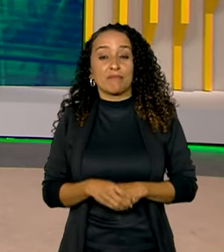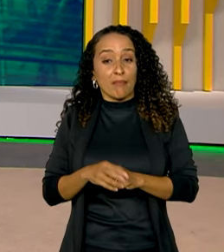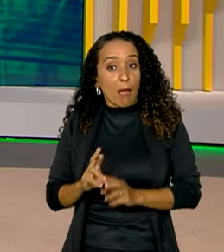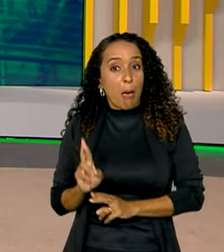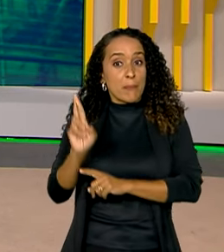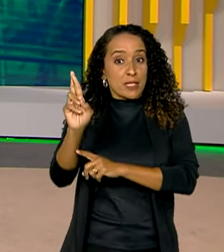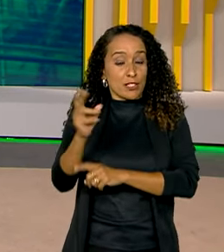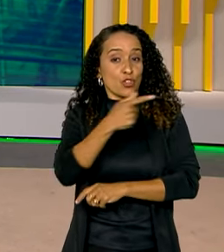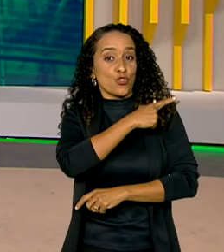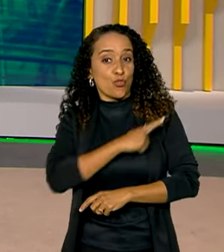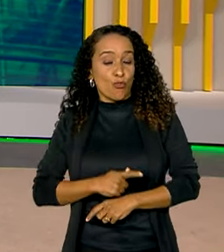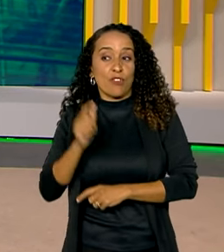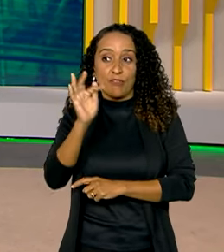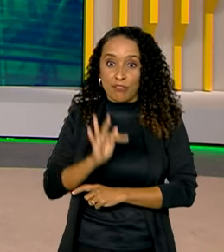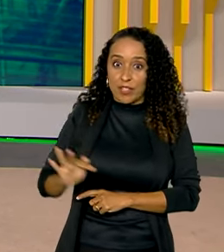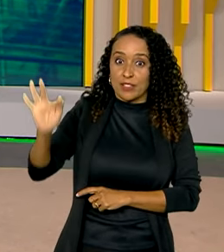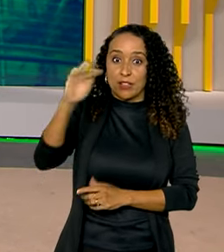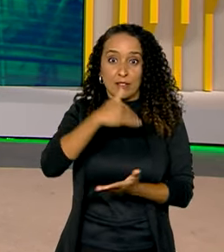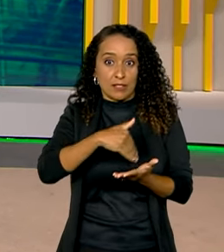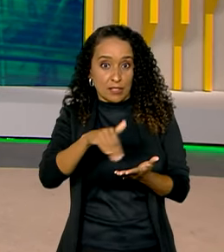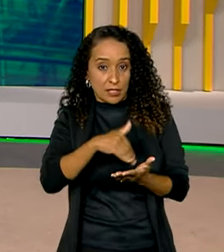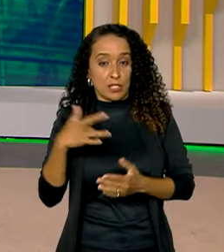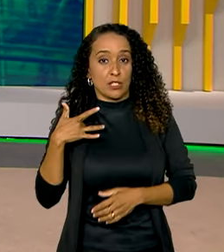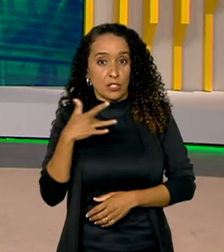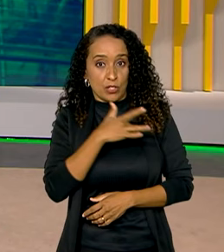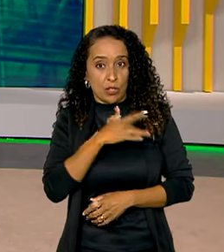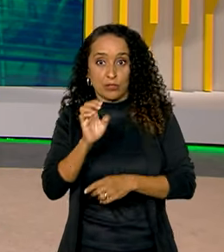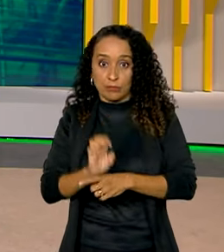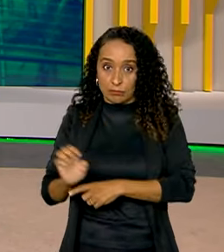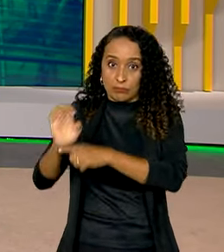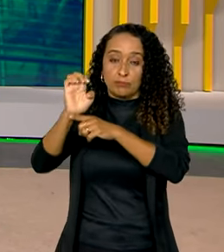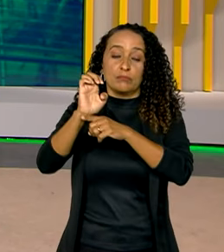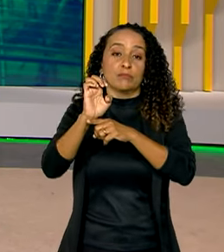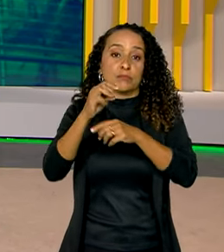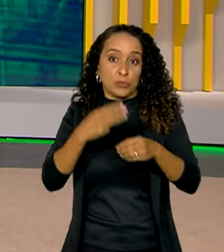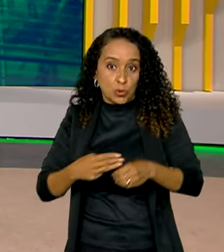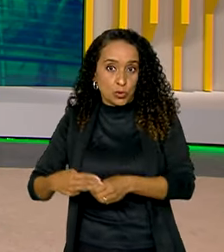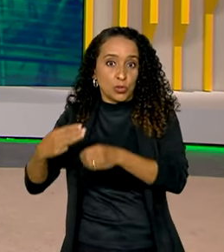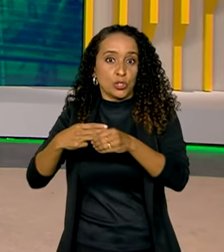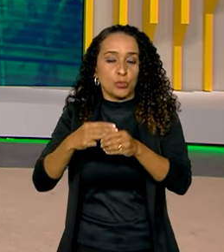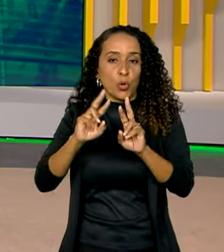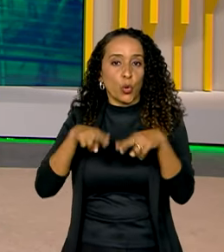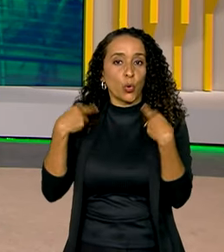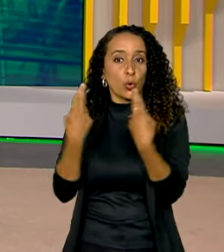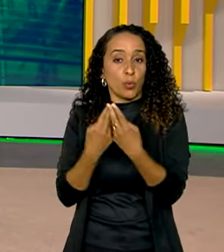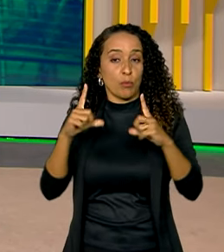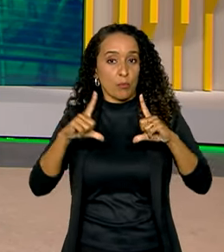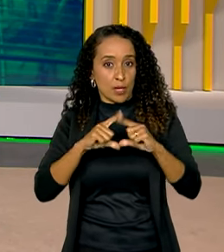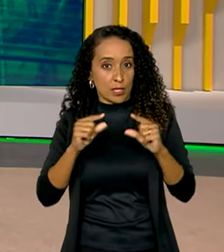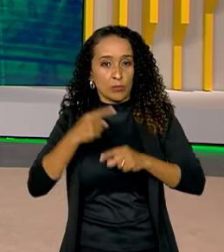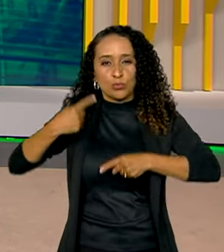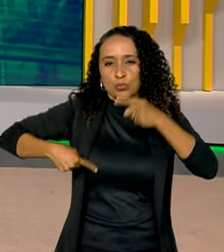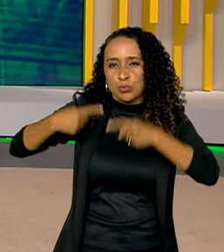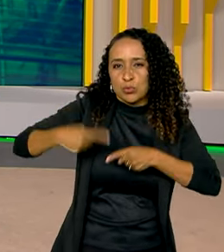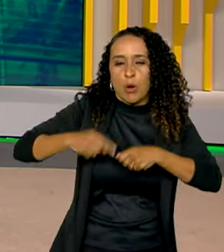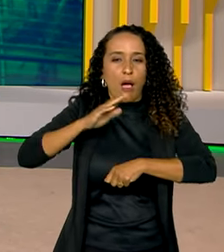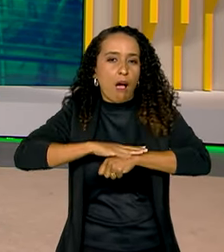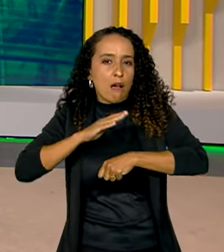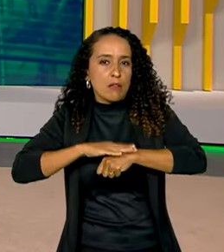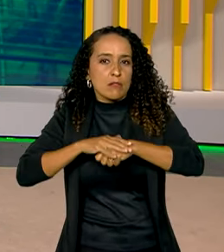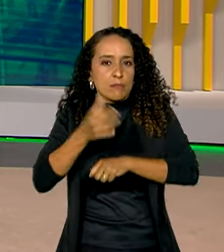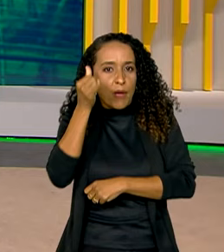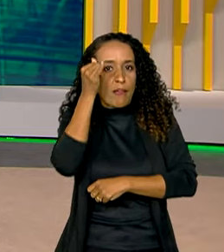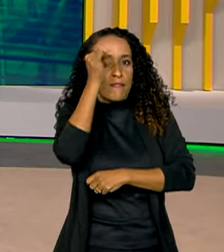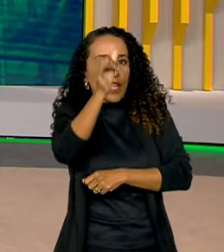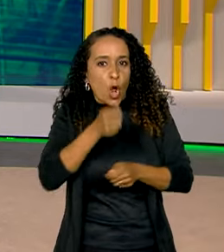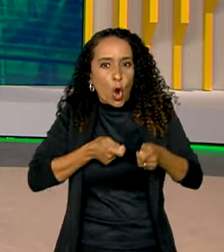Representantes do governo federal e das secretarias de saúde dos estados e municípios se reuniram em Brasília para discutir ações de